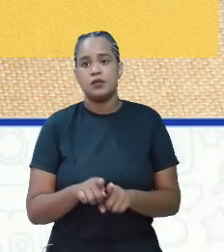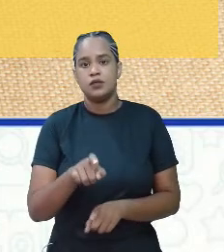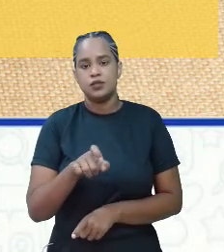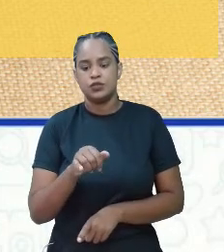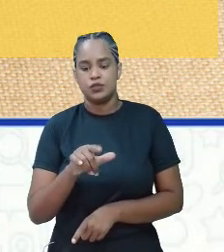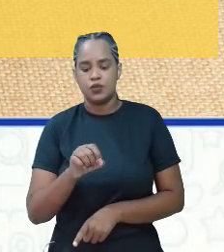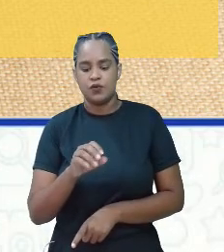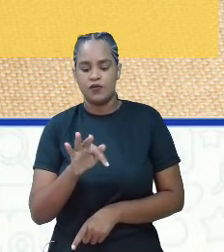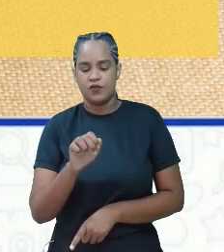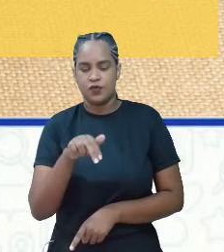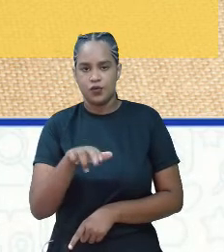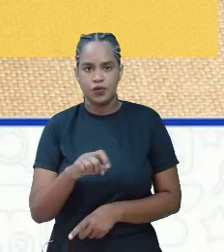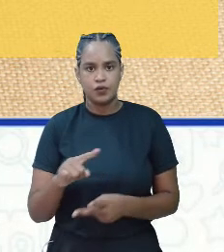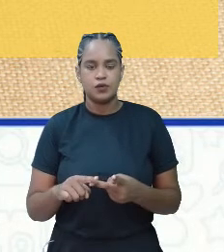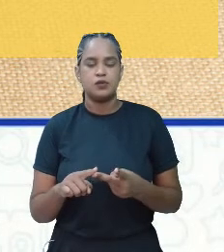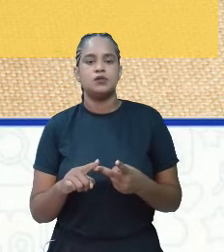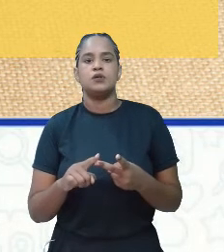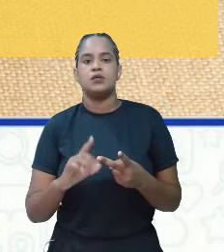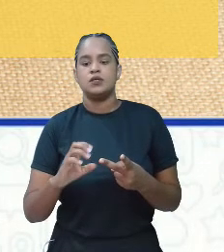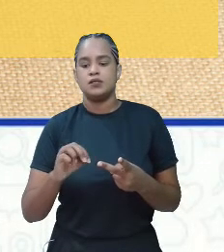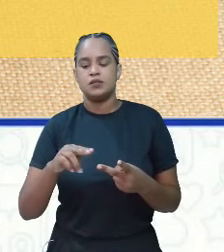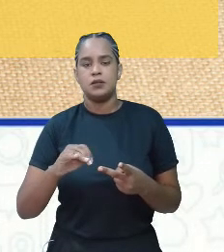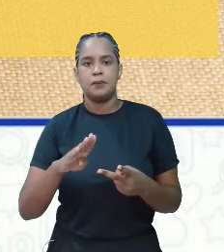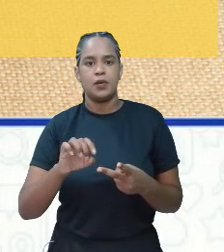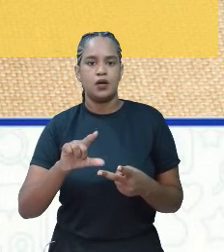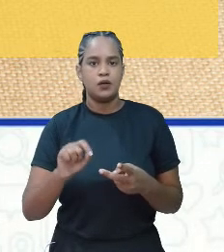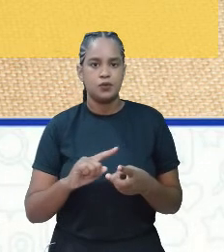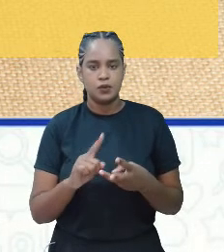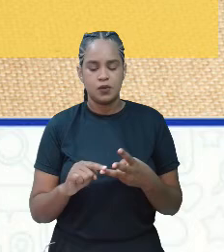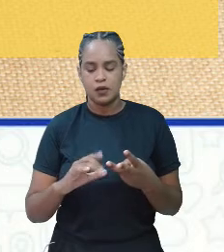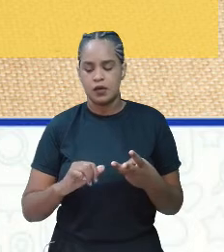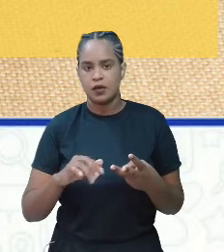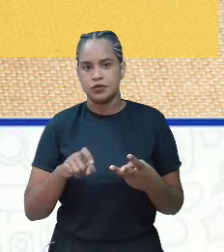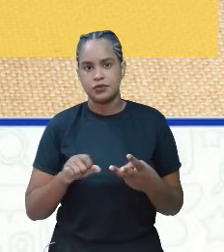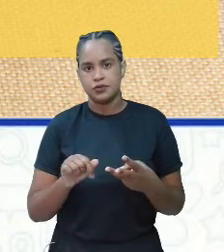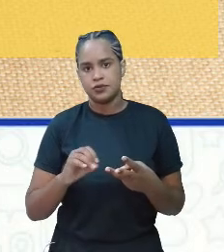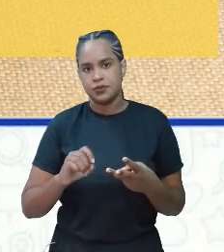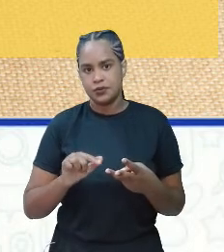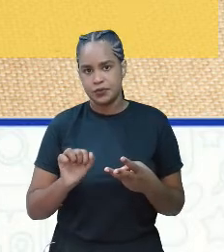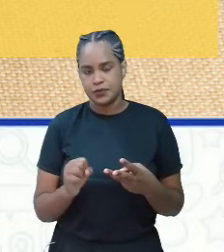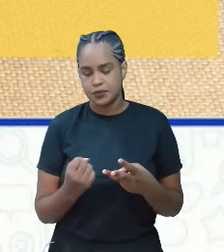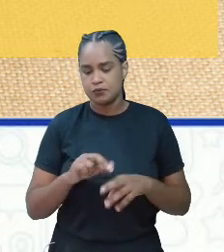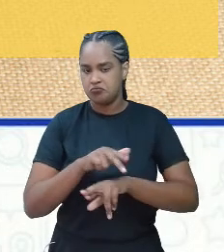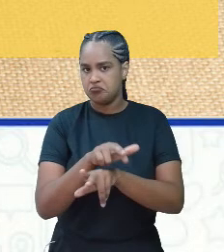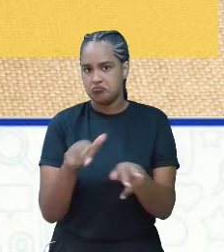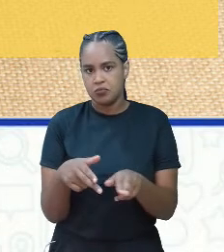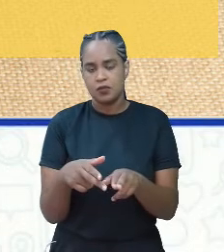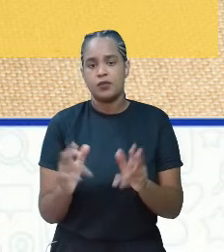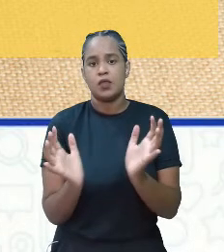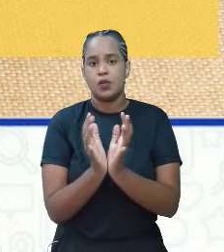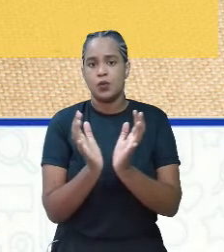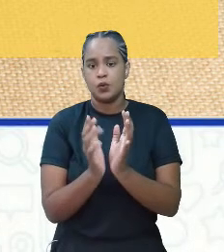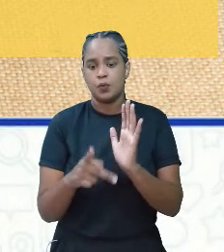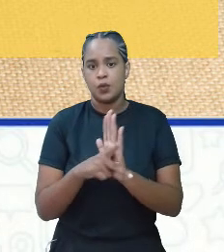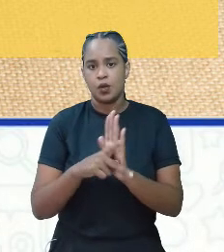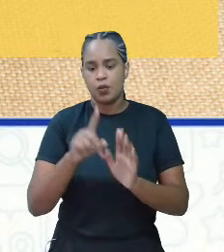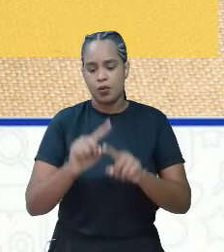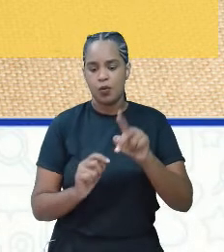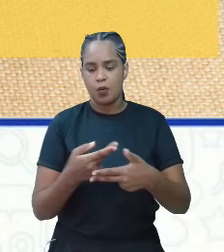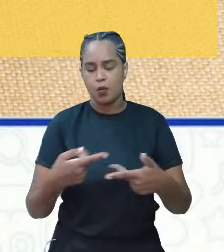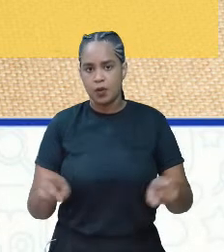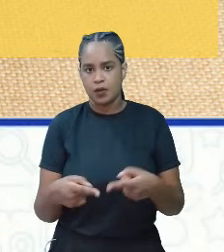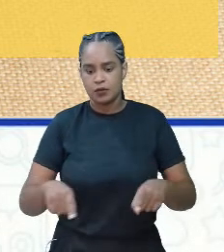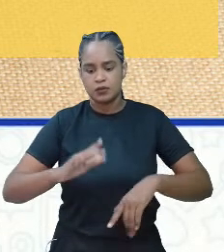o vibrafone, o gongo, o símbolo, as castanholas. O grupo dos instrumentos de percussão ele é